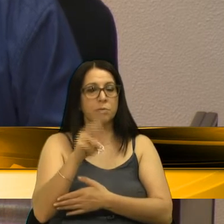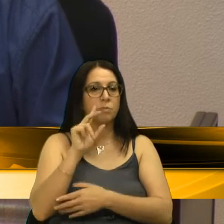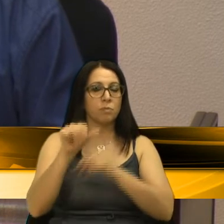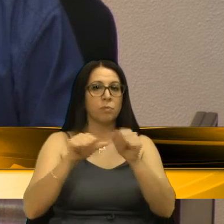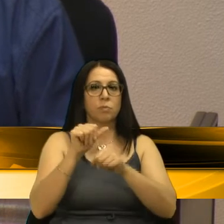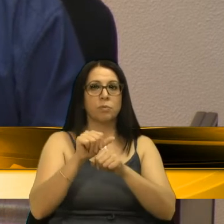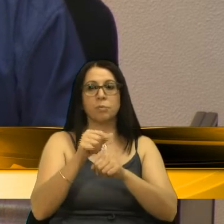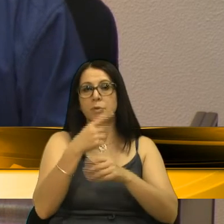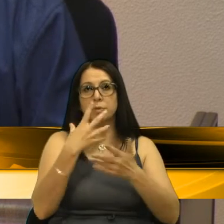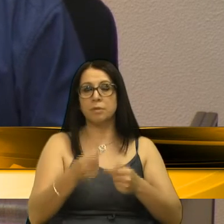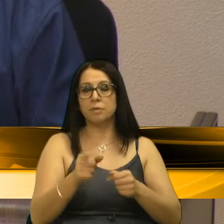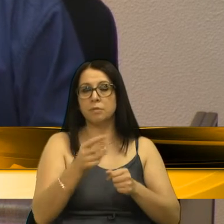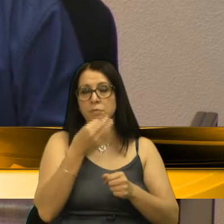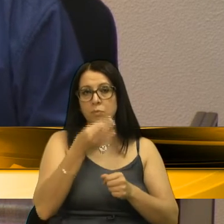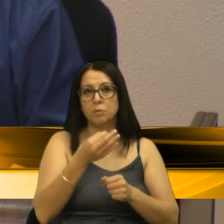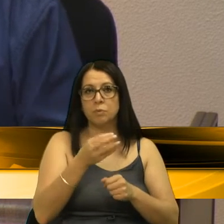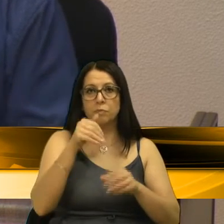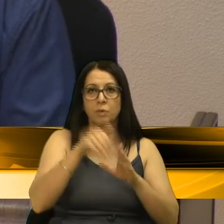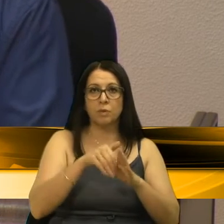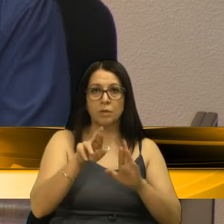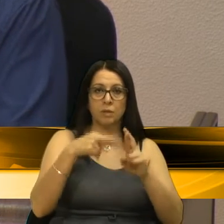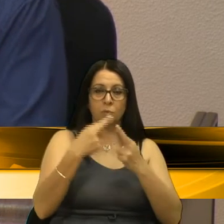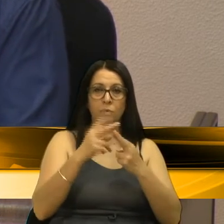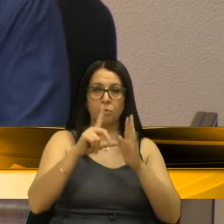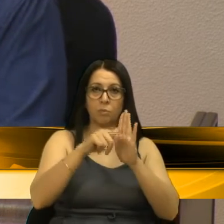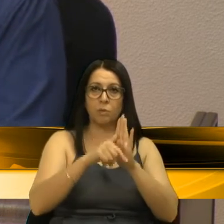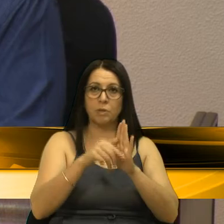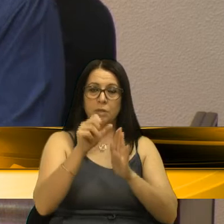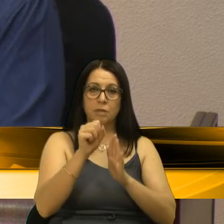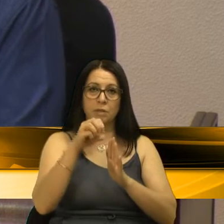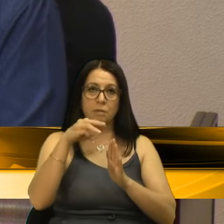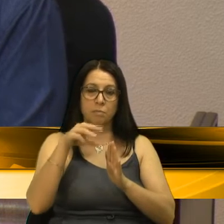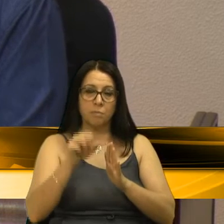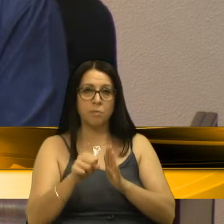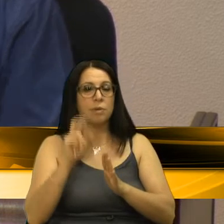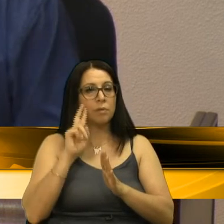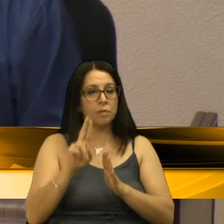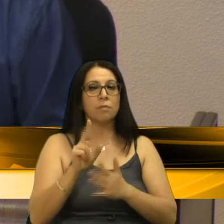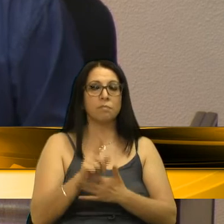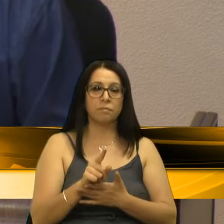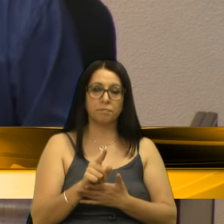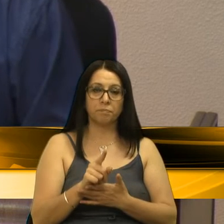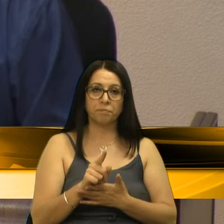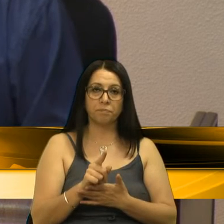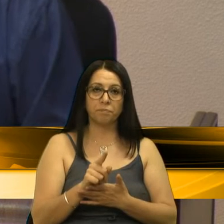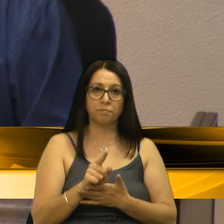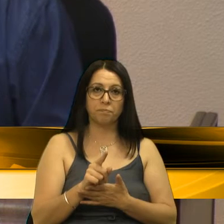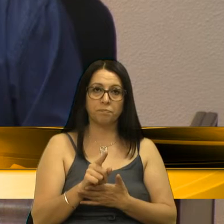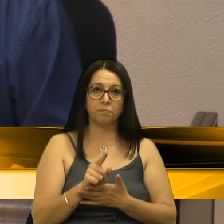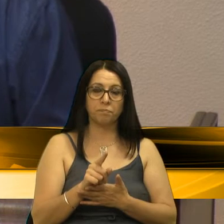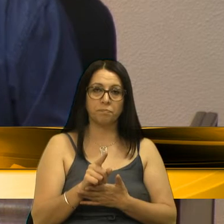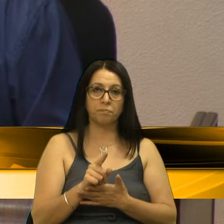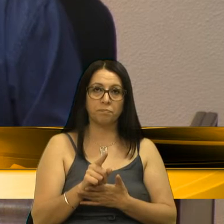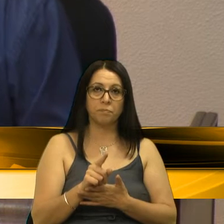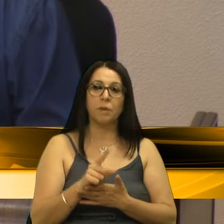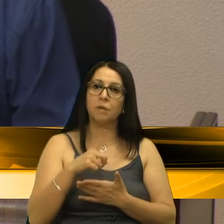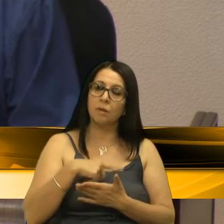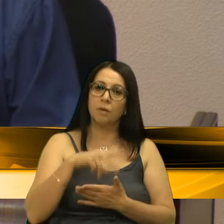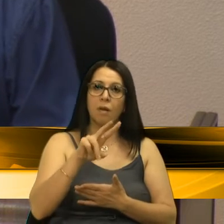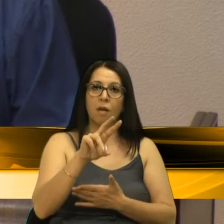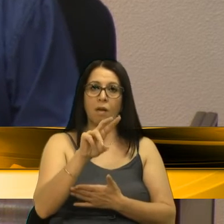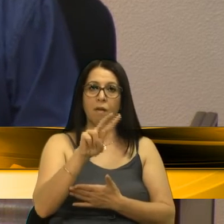para que ocorra a apreciação na reunião seguinte, o CMS poderá obter suas validações junto